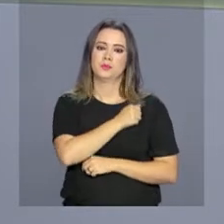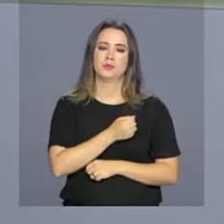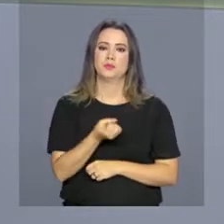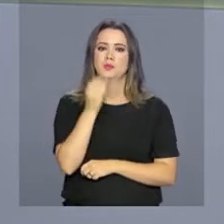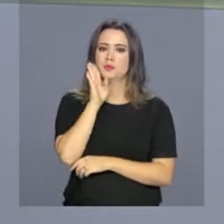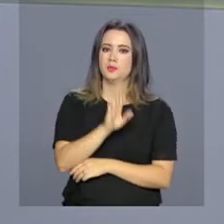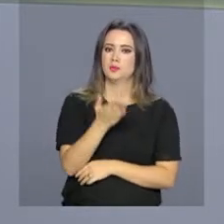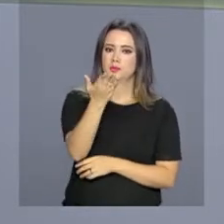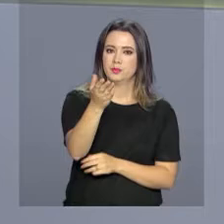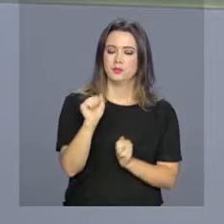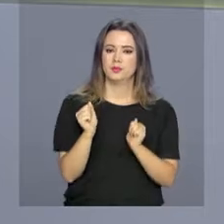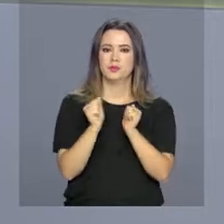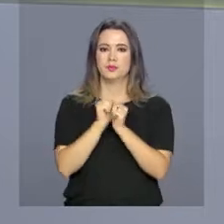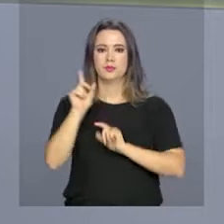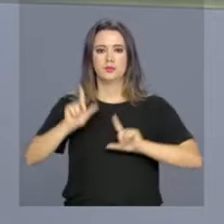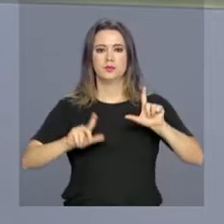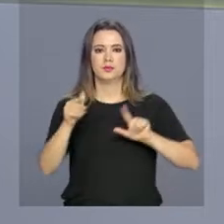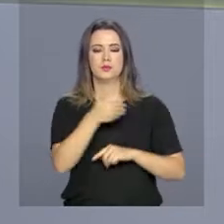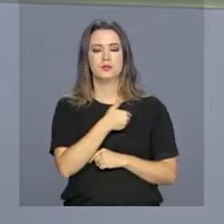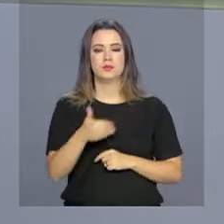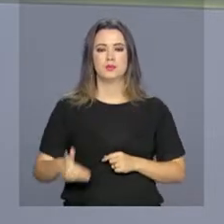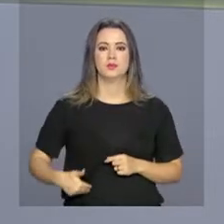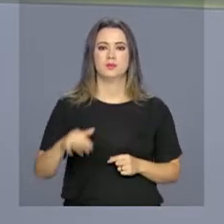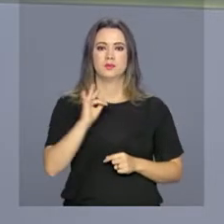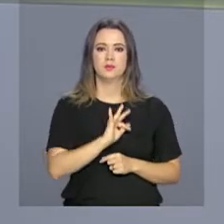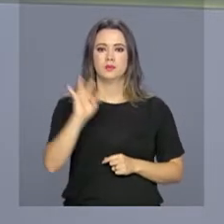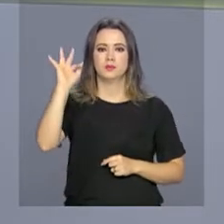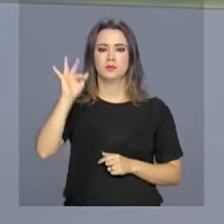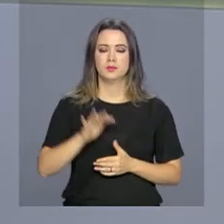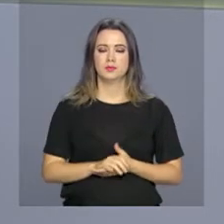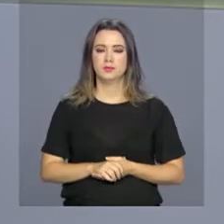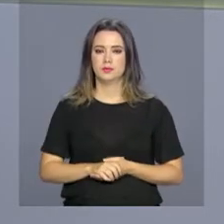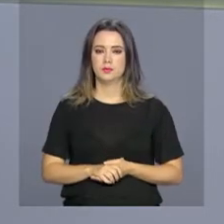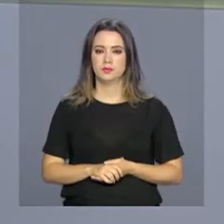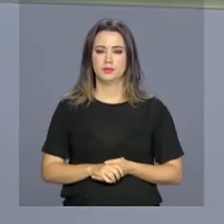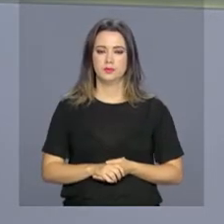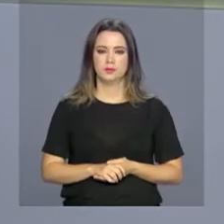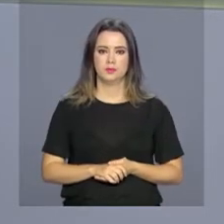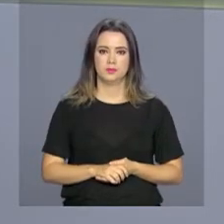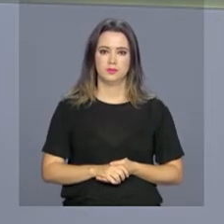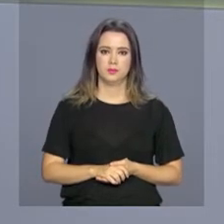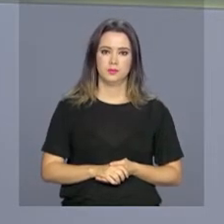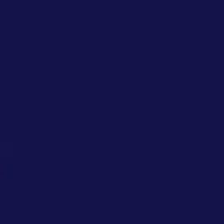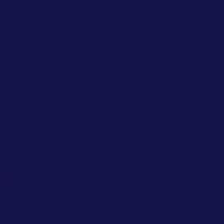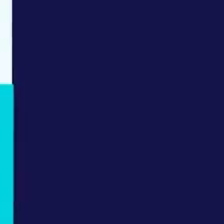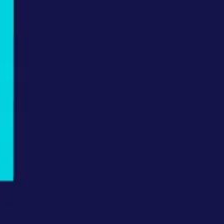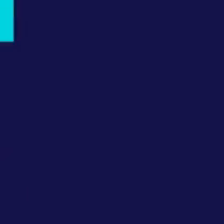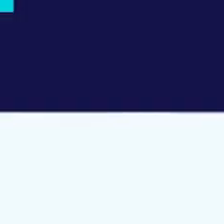agosto. Uma boa tarde para você, continue com a gente aqui na NBR, a TV do Governo Federal.